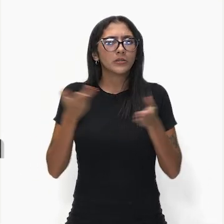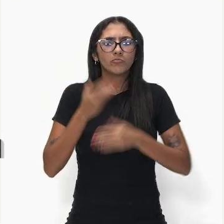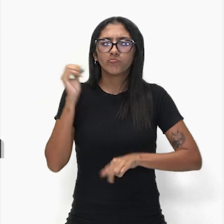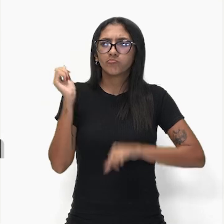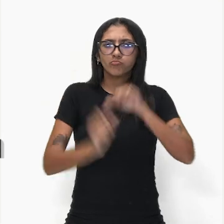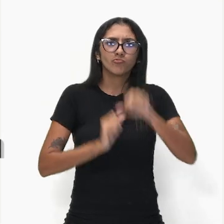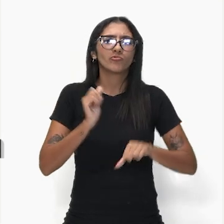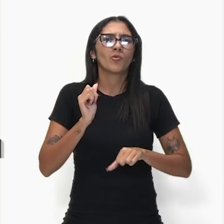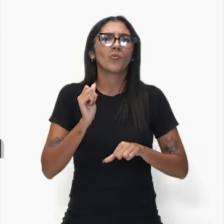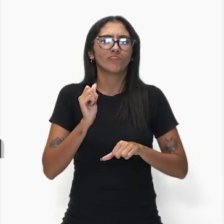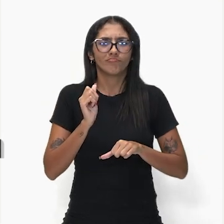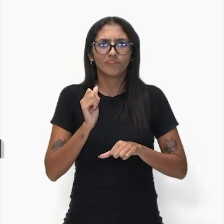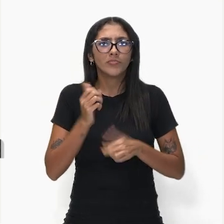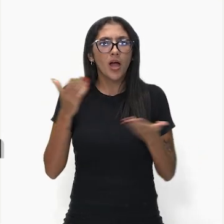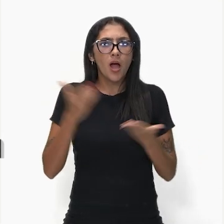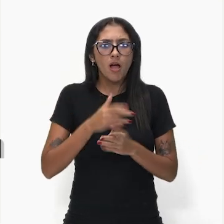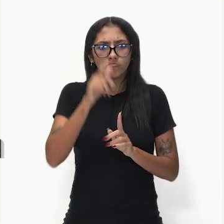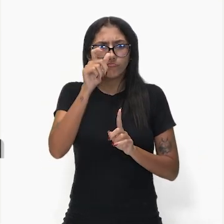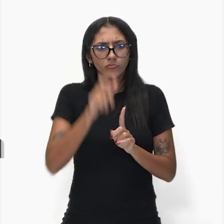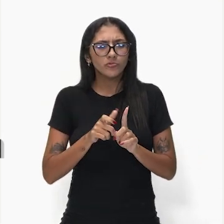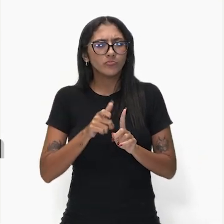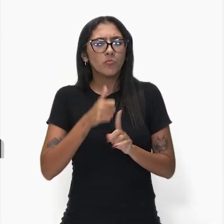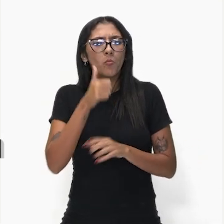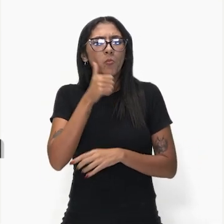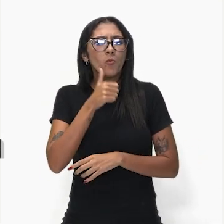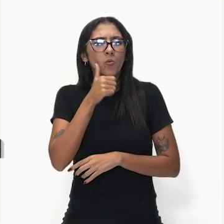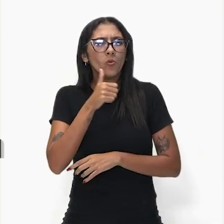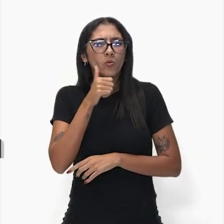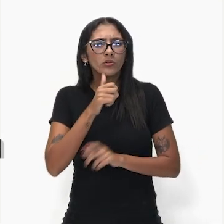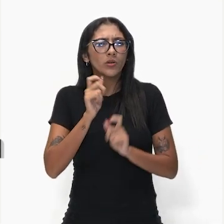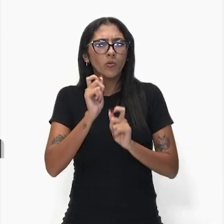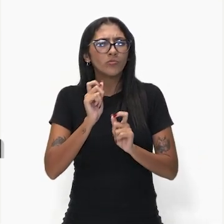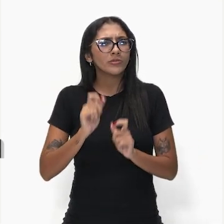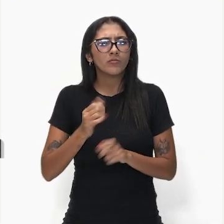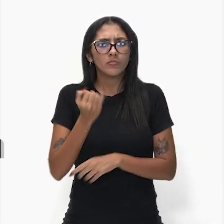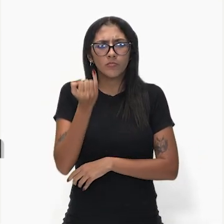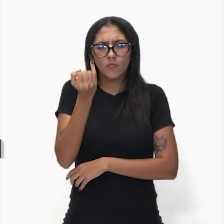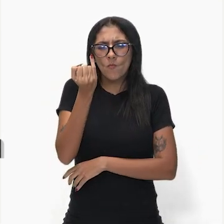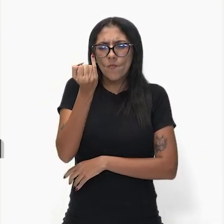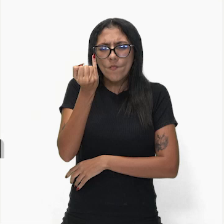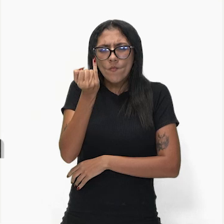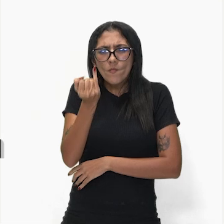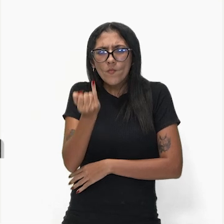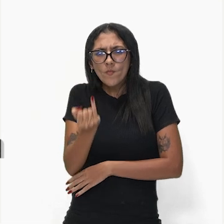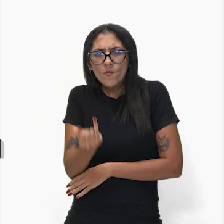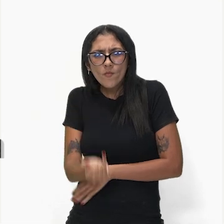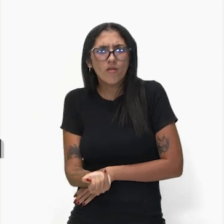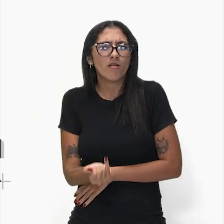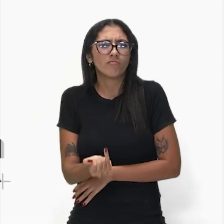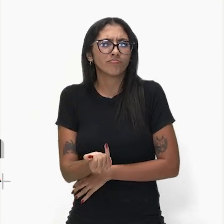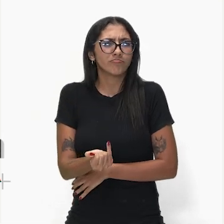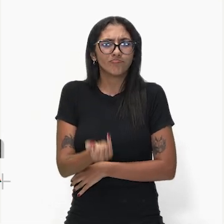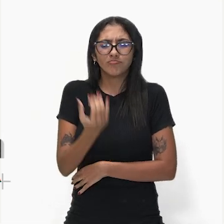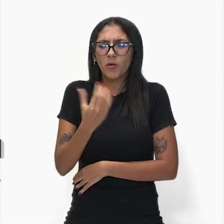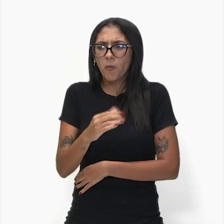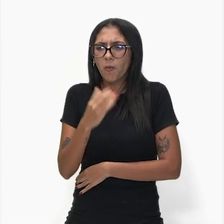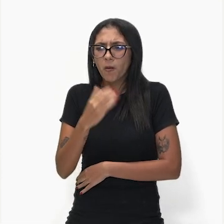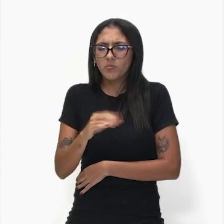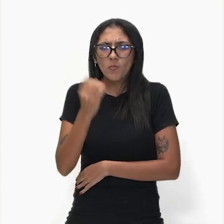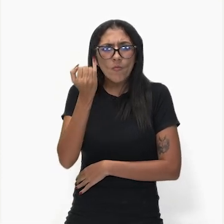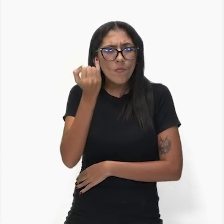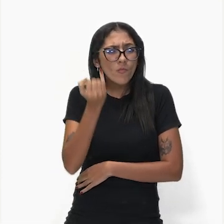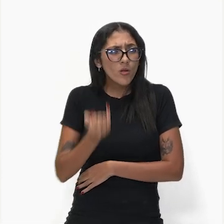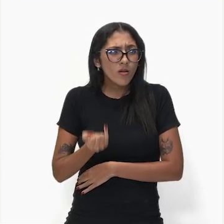e que agora trazia, olha só, Cordolina, tão magra, que